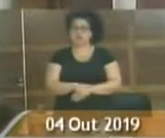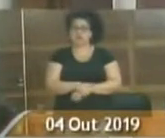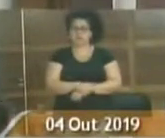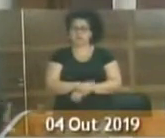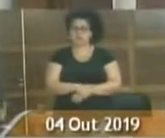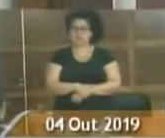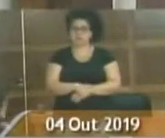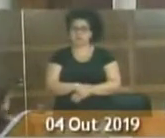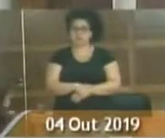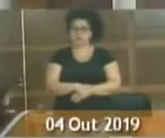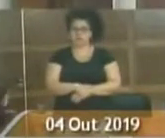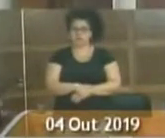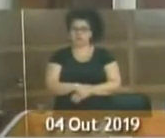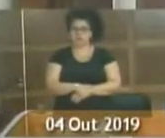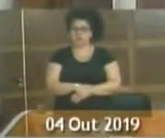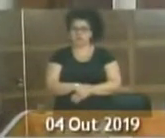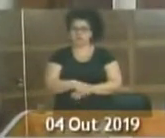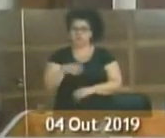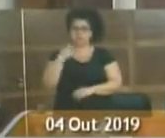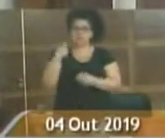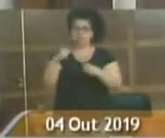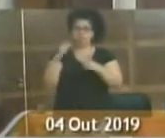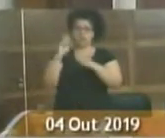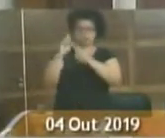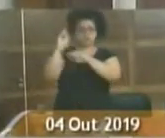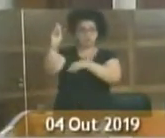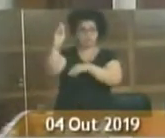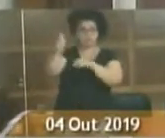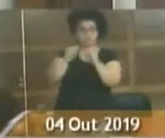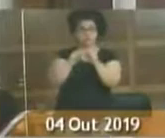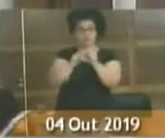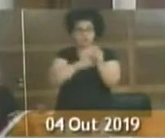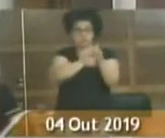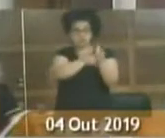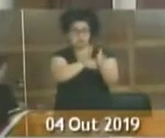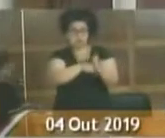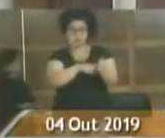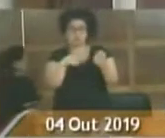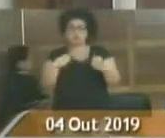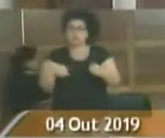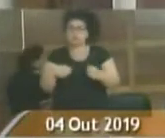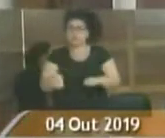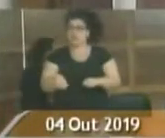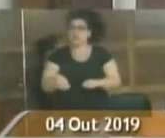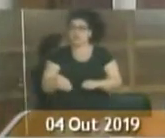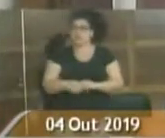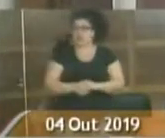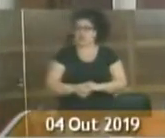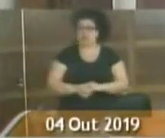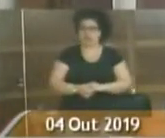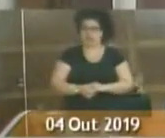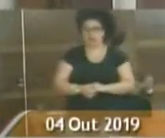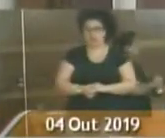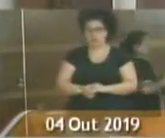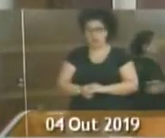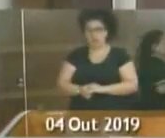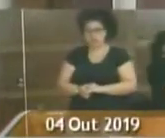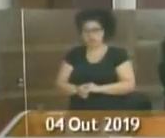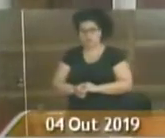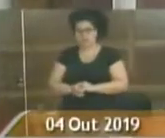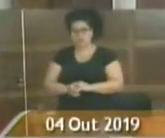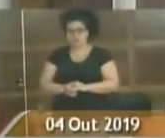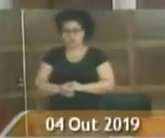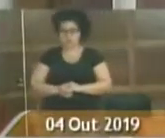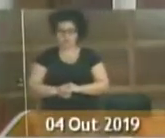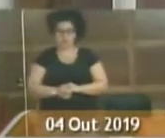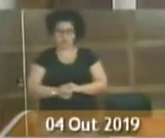tinha. Por isso que é importante ser do exame. Tinha gato lá, todo arrebentado, e ele tinha sarna de orelha. Tinha